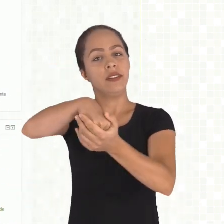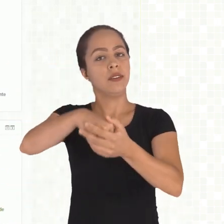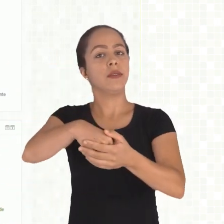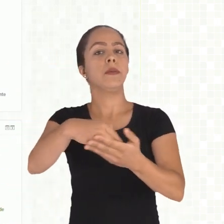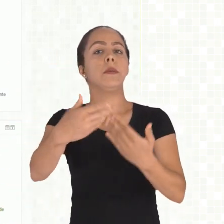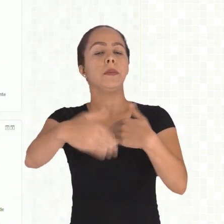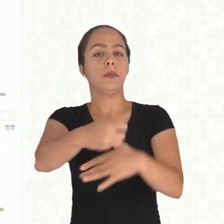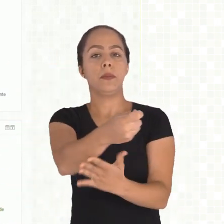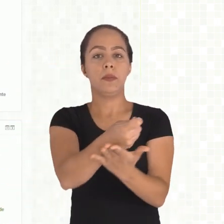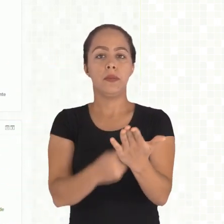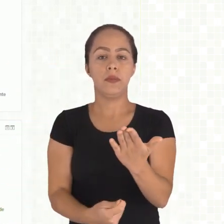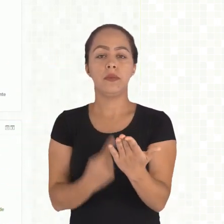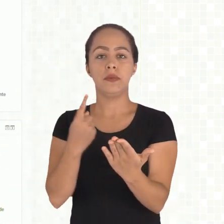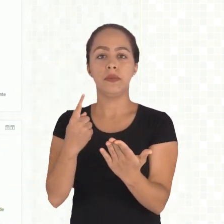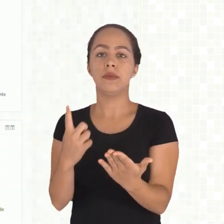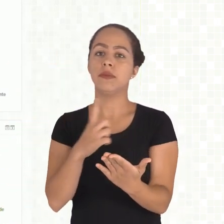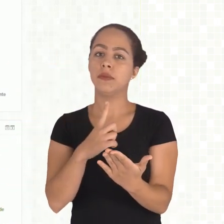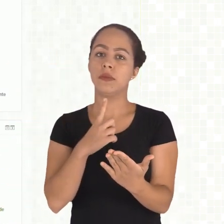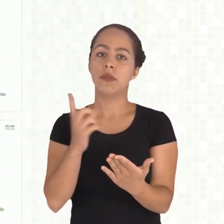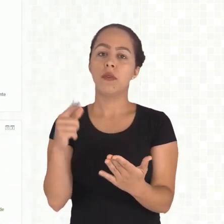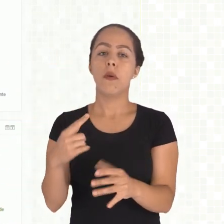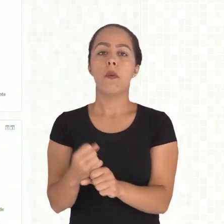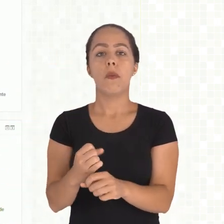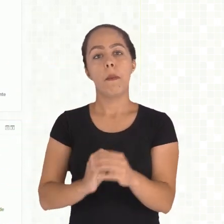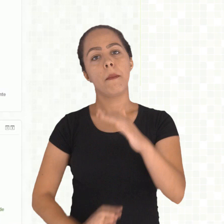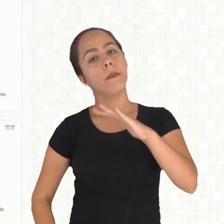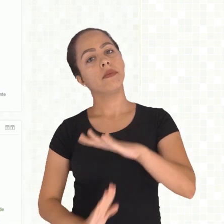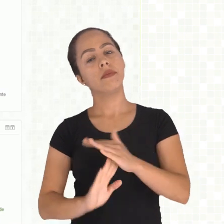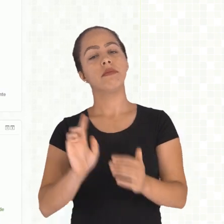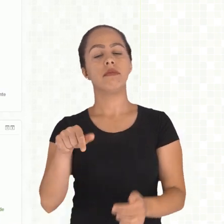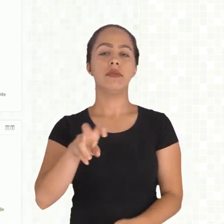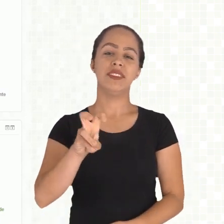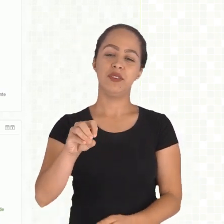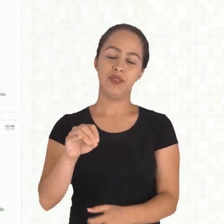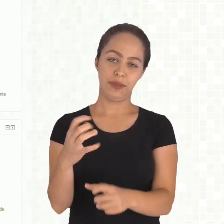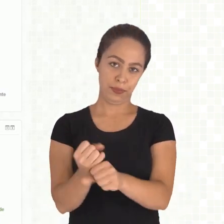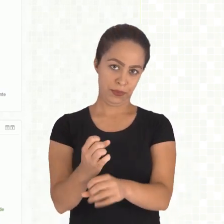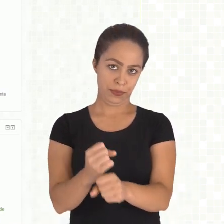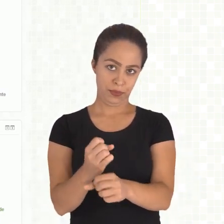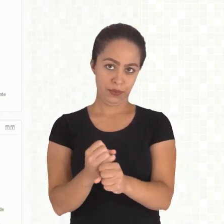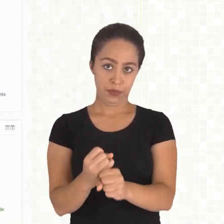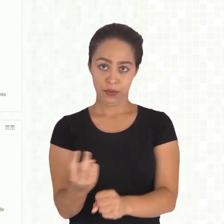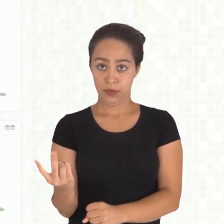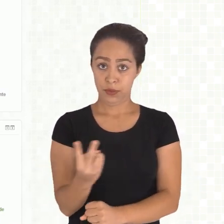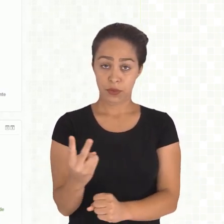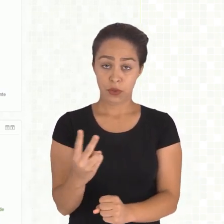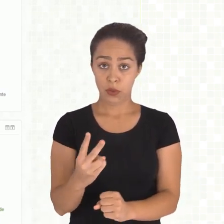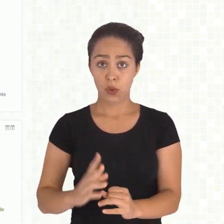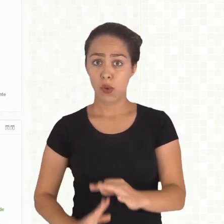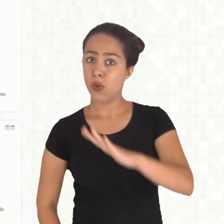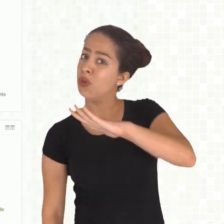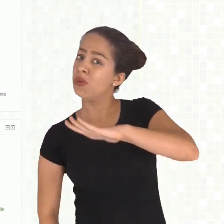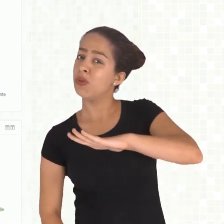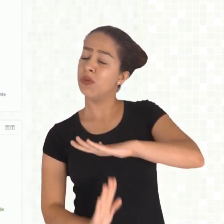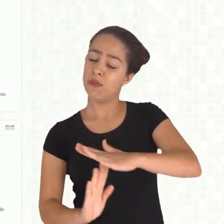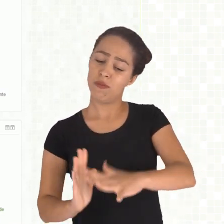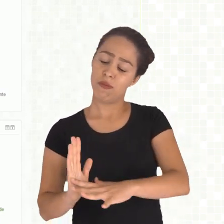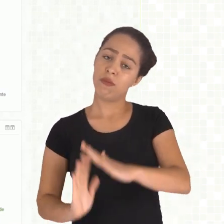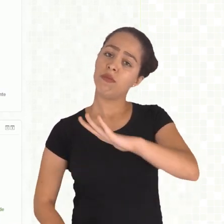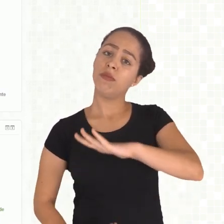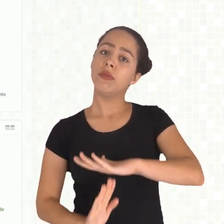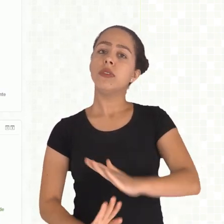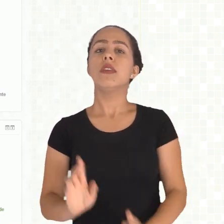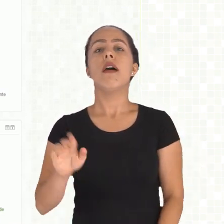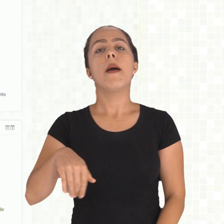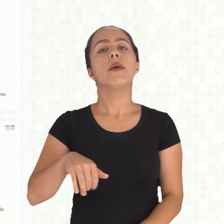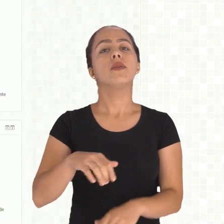1, cujo máximo é 50 pontos. Então, vai ficar a maior nota das duas. O total da prova 1